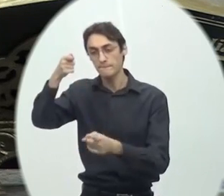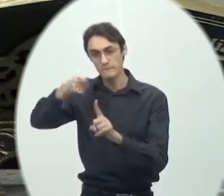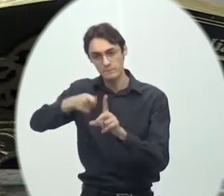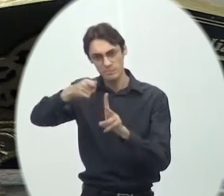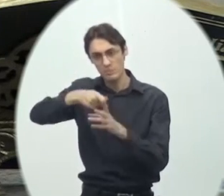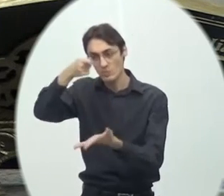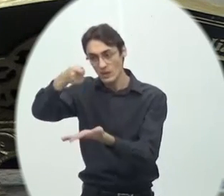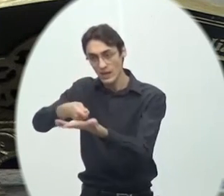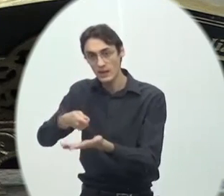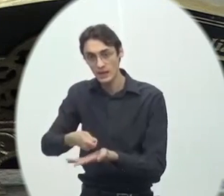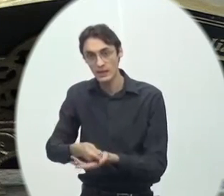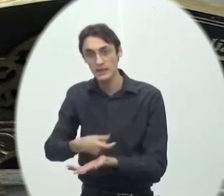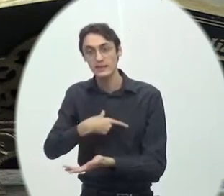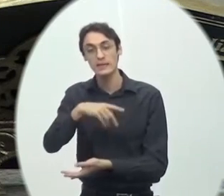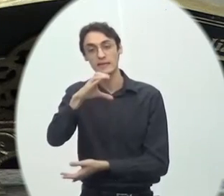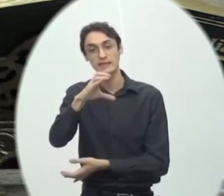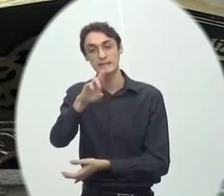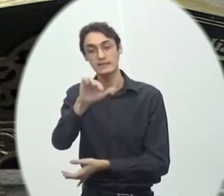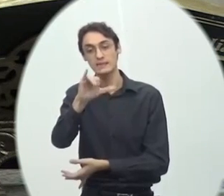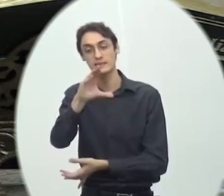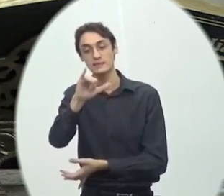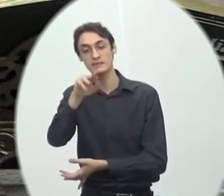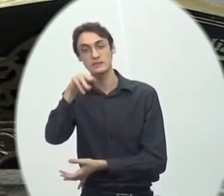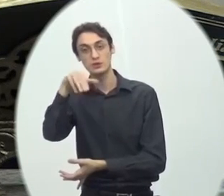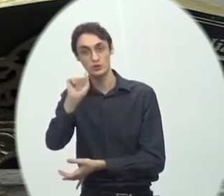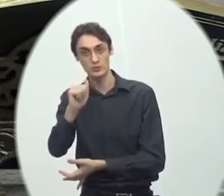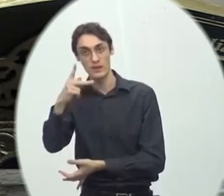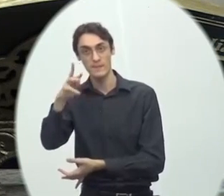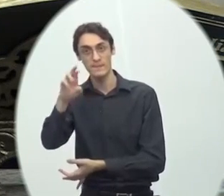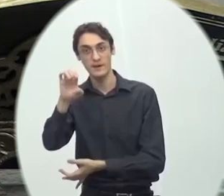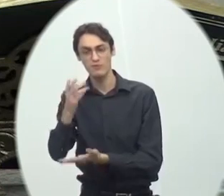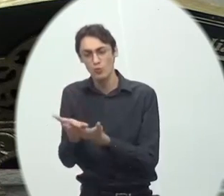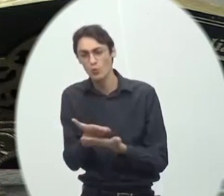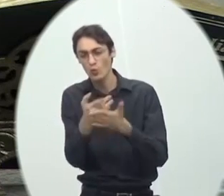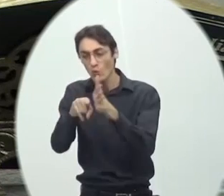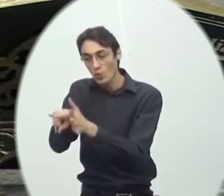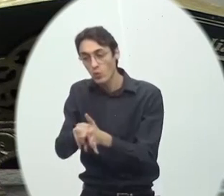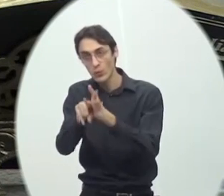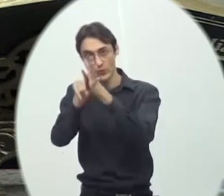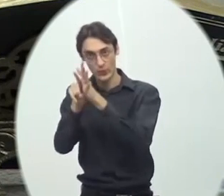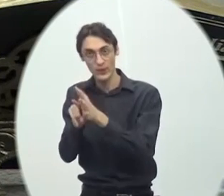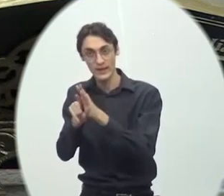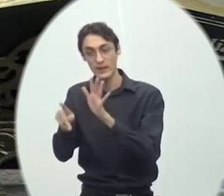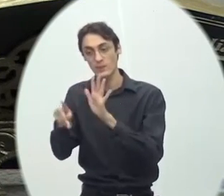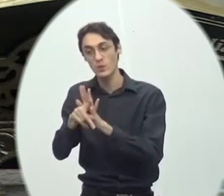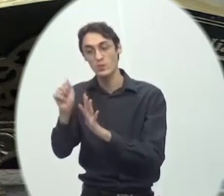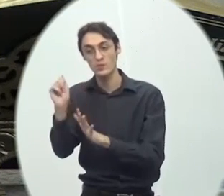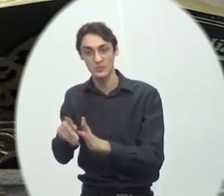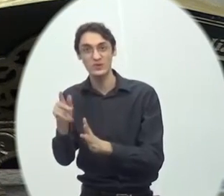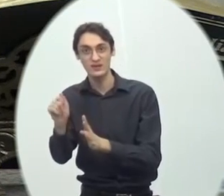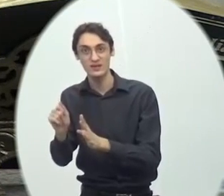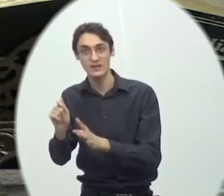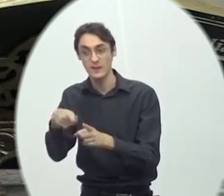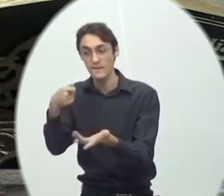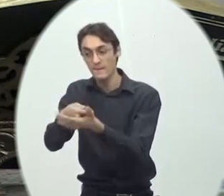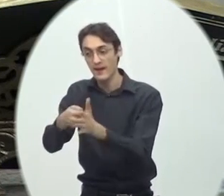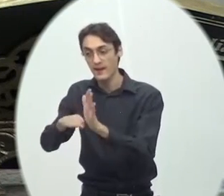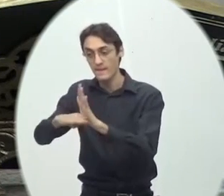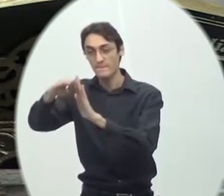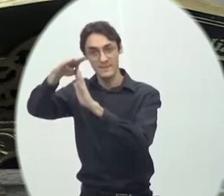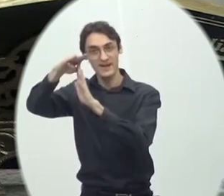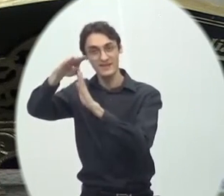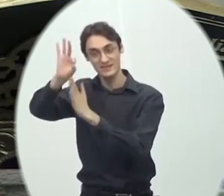atual do Cristiúma Preve para honrar os pagamentos do quadro dos aposentados e pensionistas